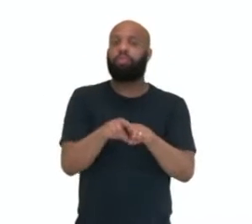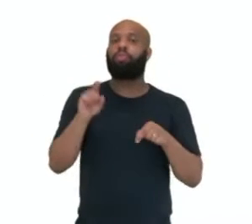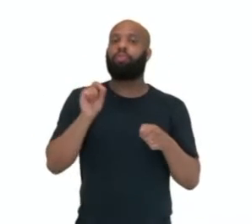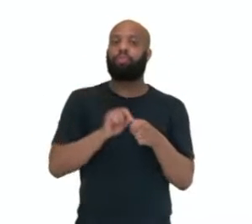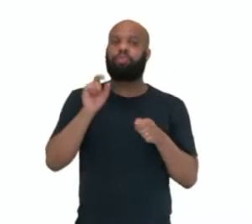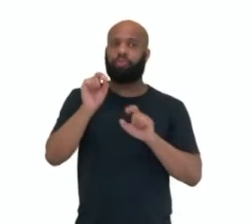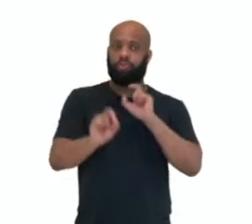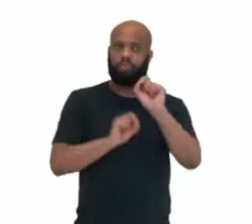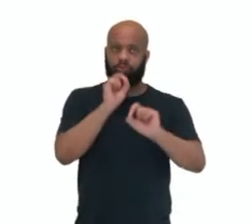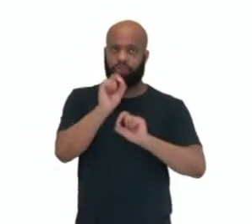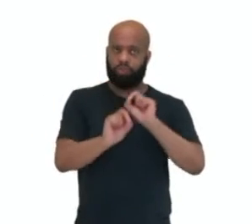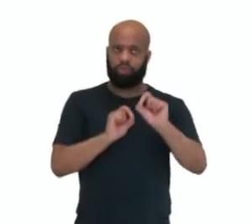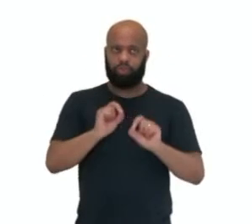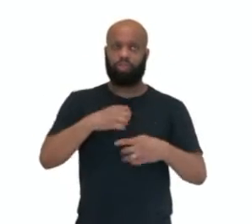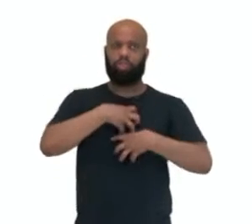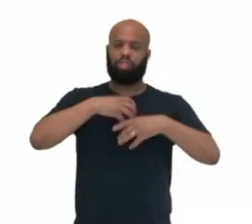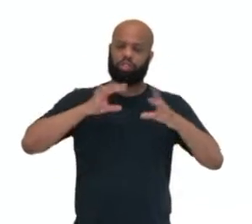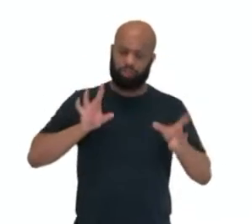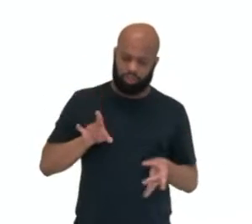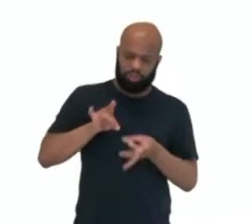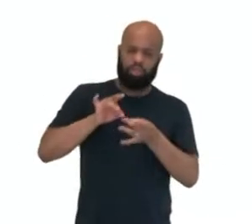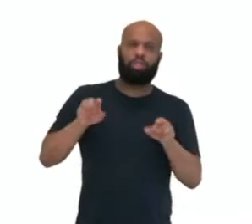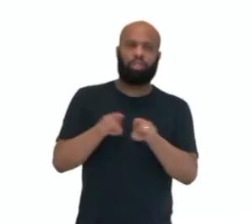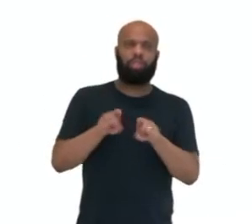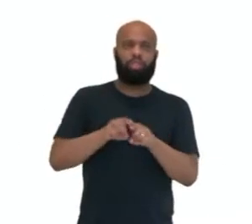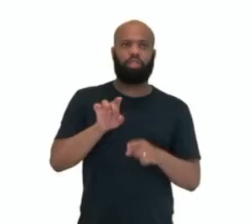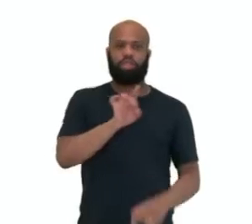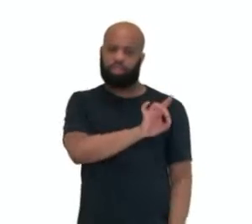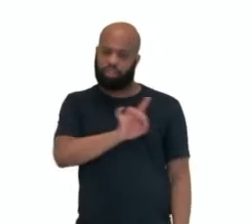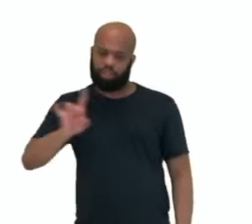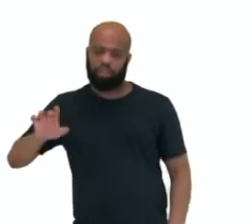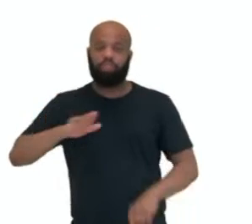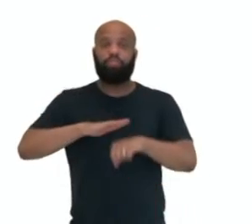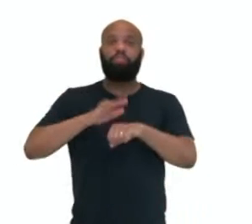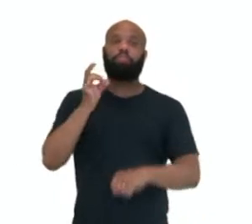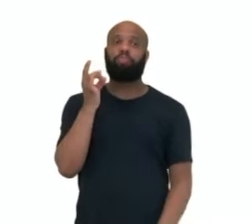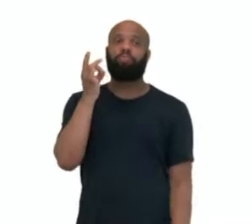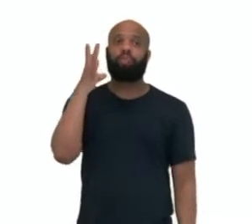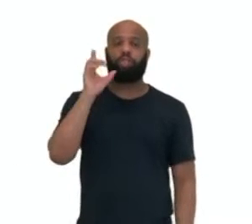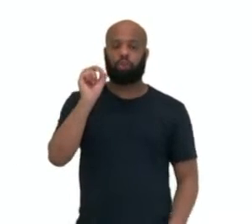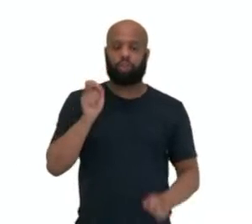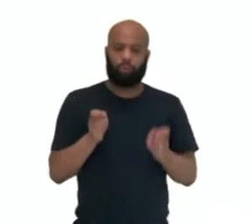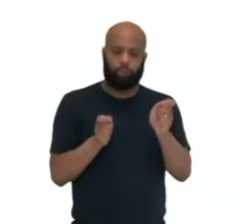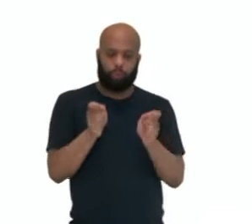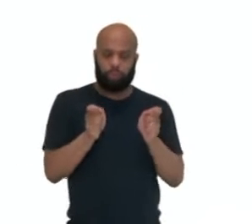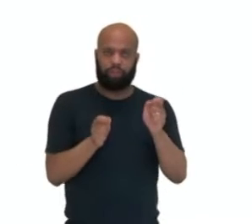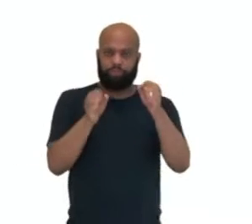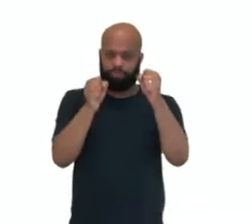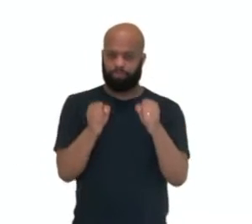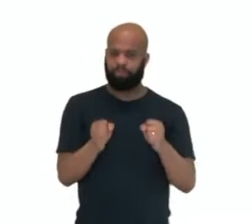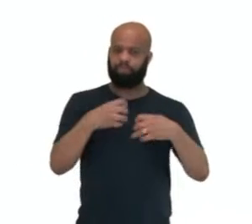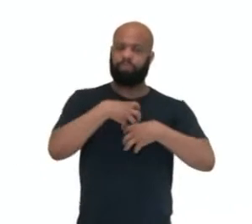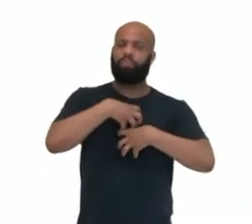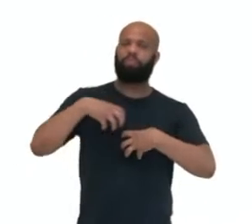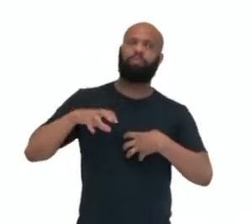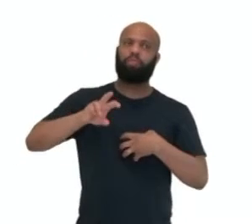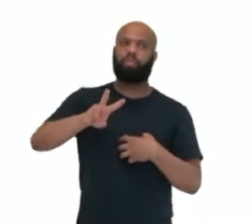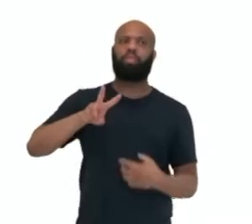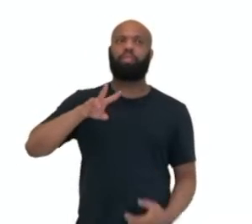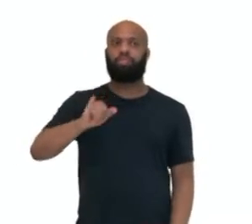estabelecimento de funções específicas a cada um, é mais fácil regular o poder, evitando assim